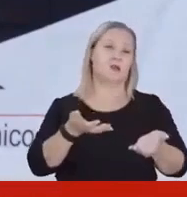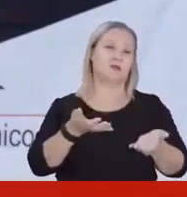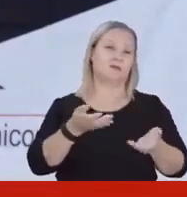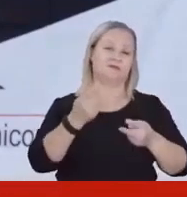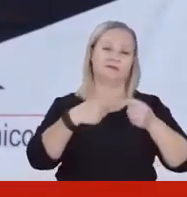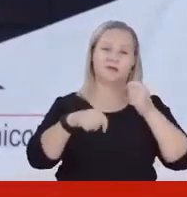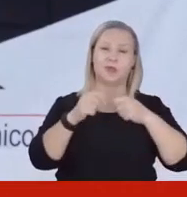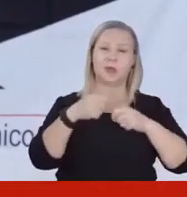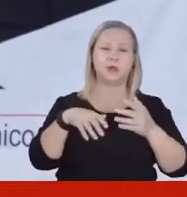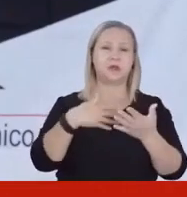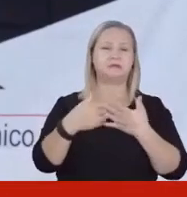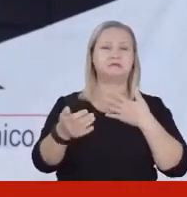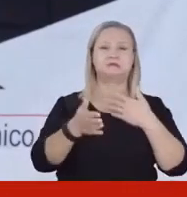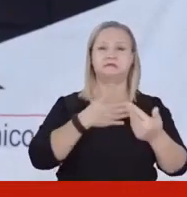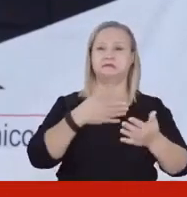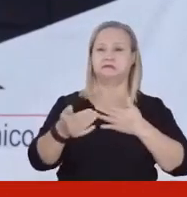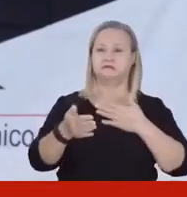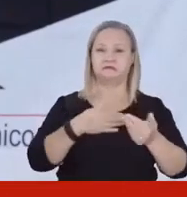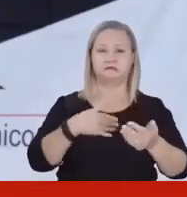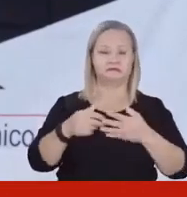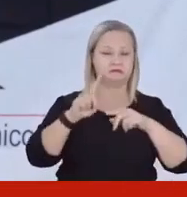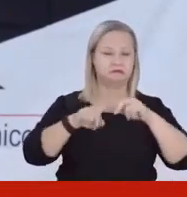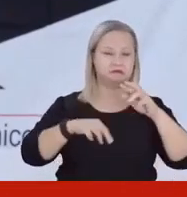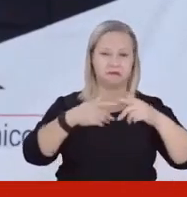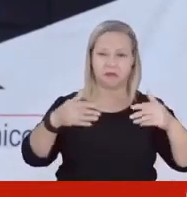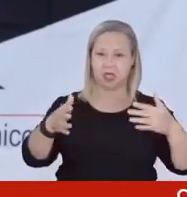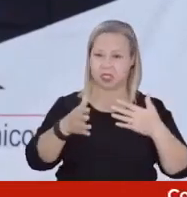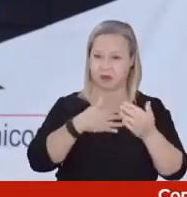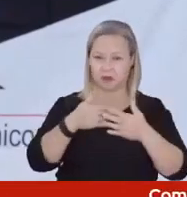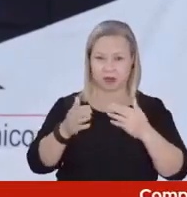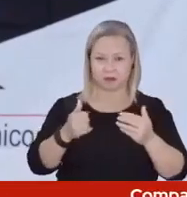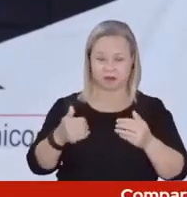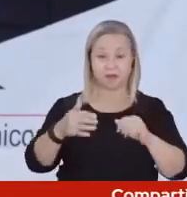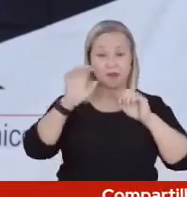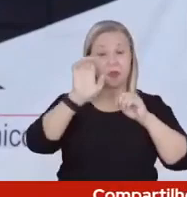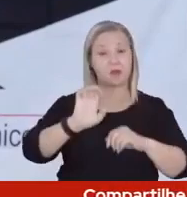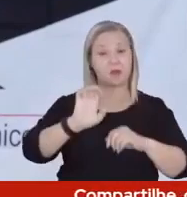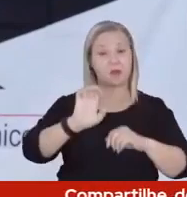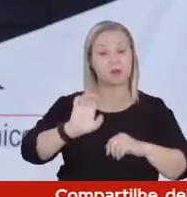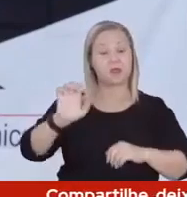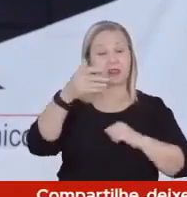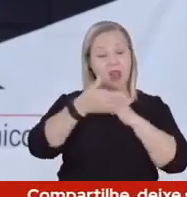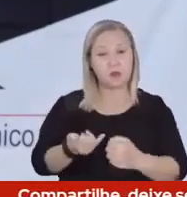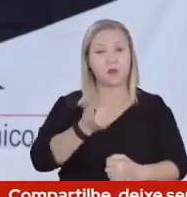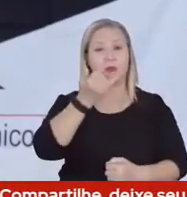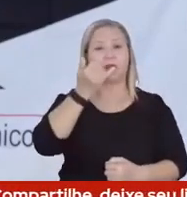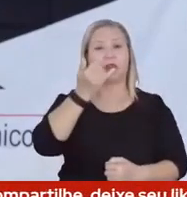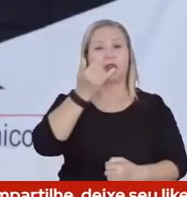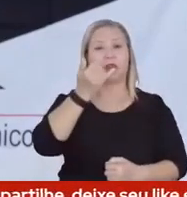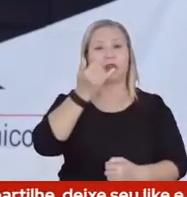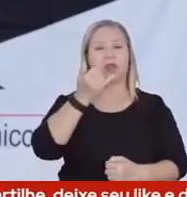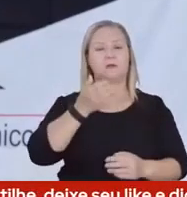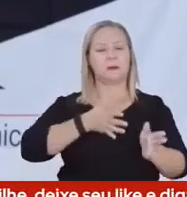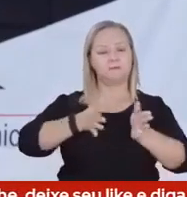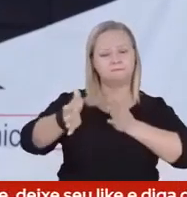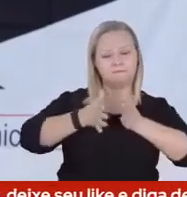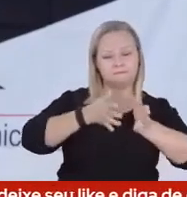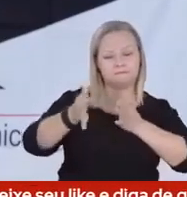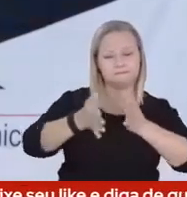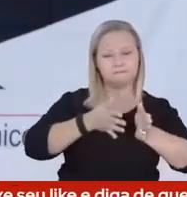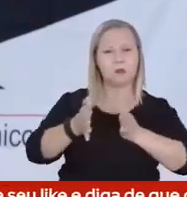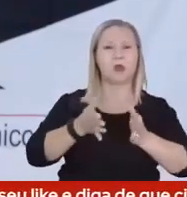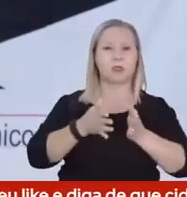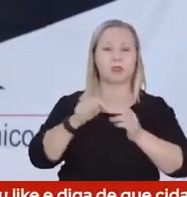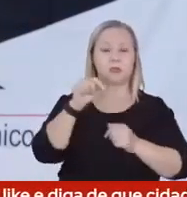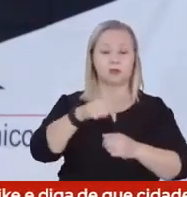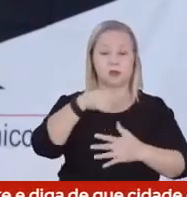é fundamental para viabilizar o acesso a essas fontes. E o Brasil tinha